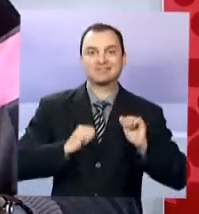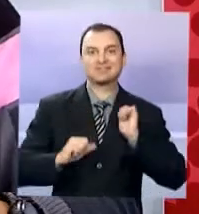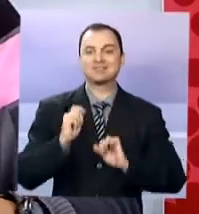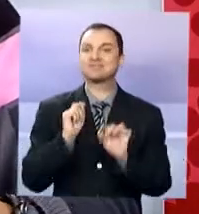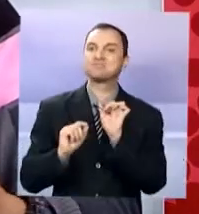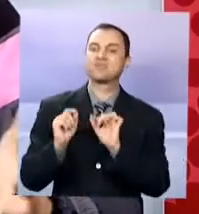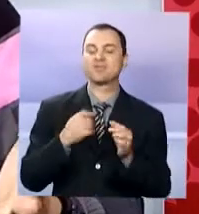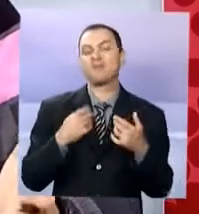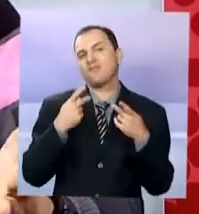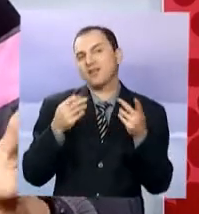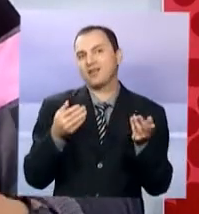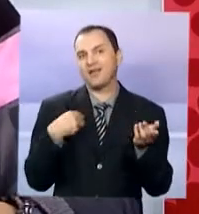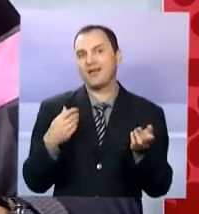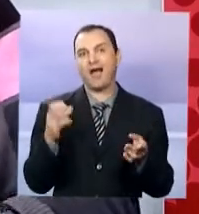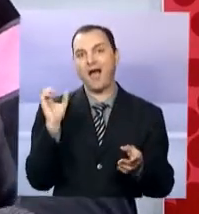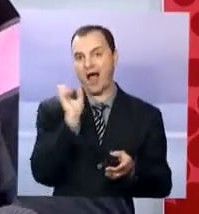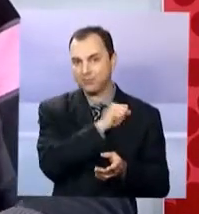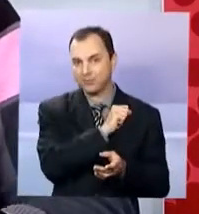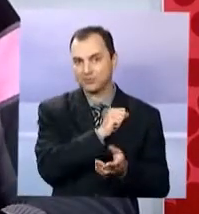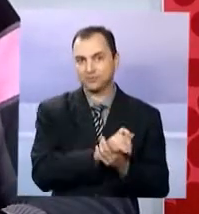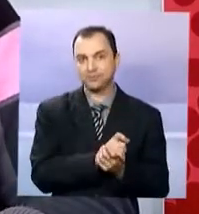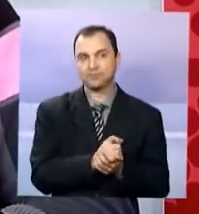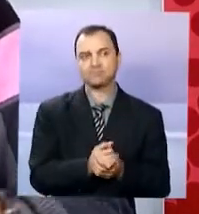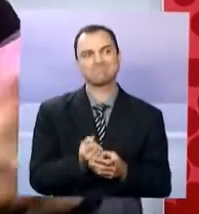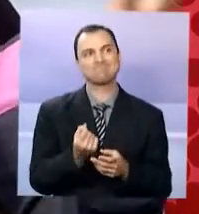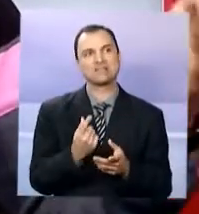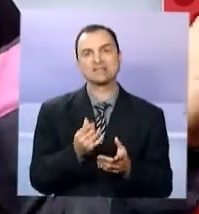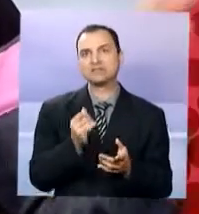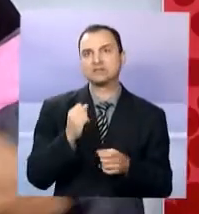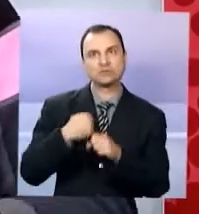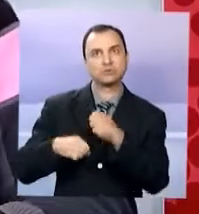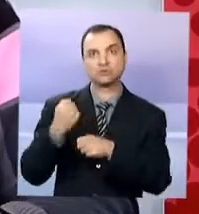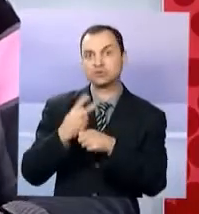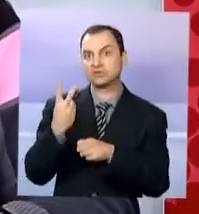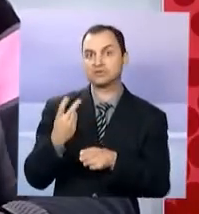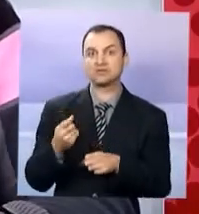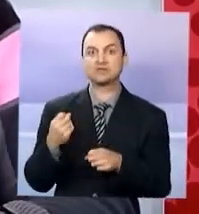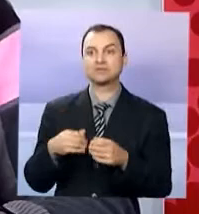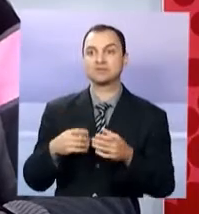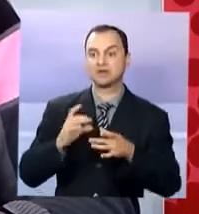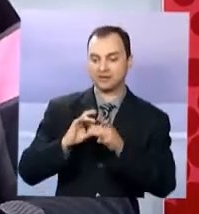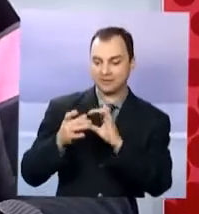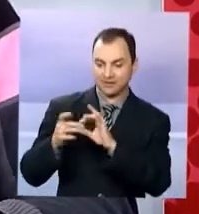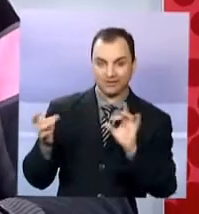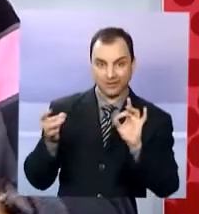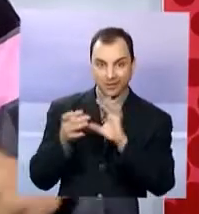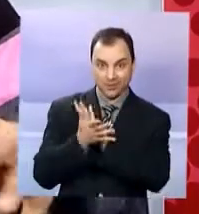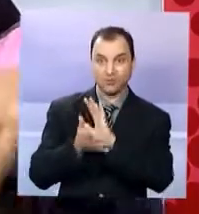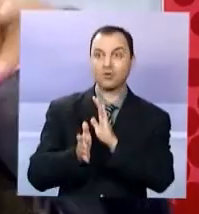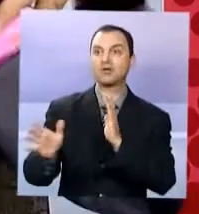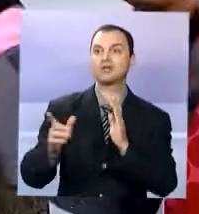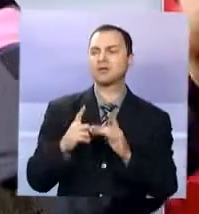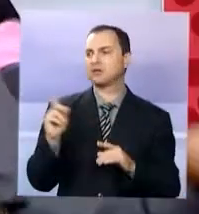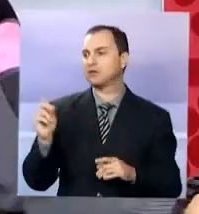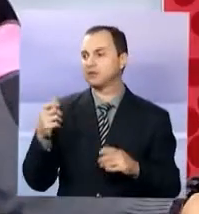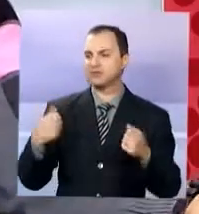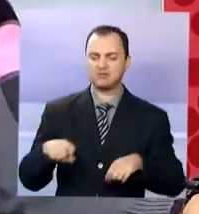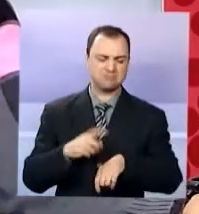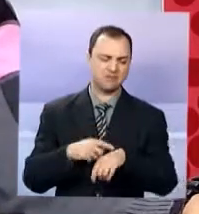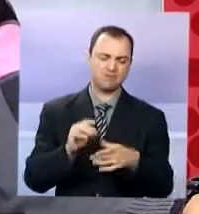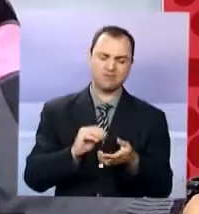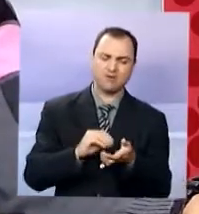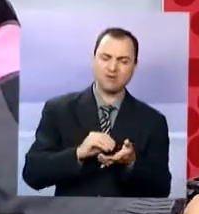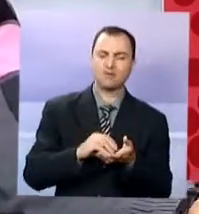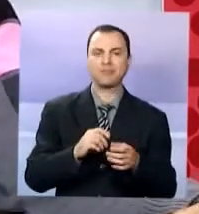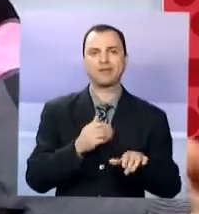foi que eu te falei é muito rápido né a coisa 2 anos atrás de mim tá sendo Olimpíadas aí japa não tenho muito tempo